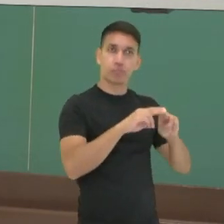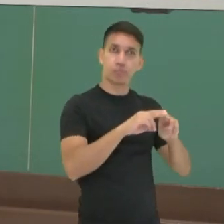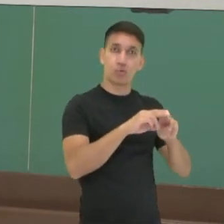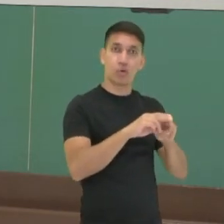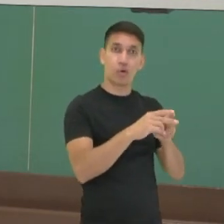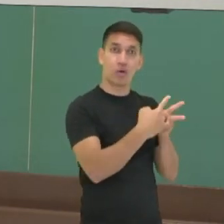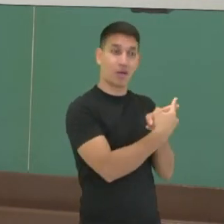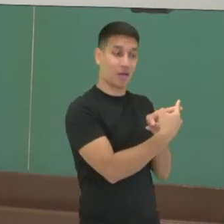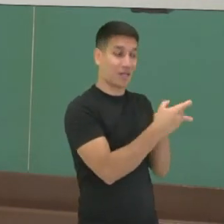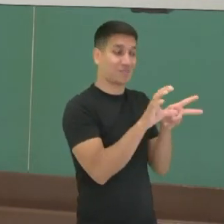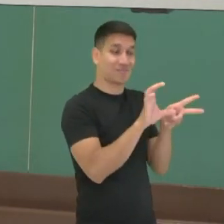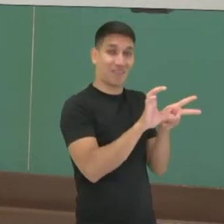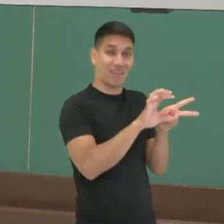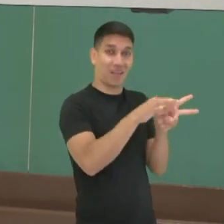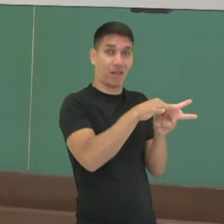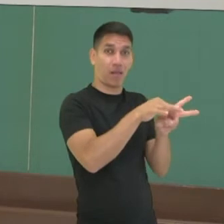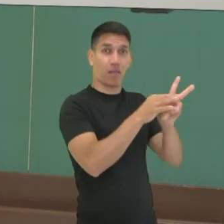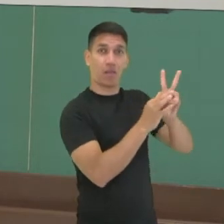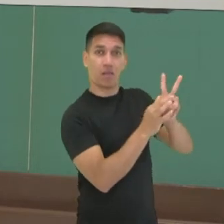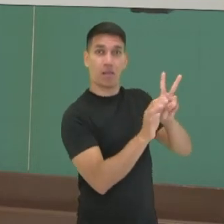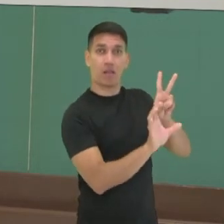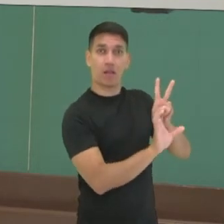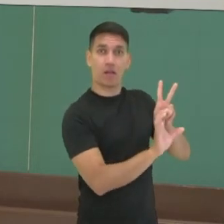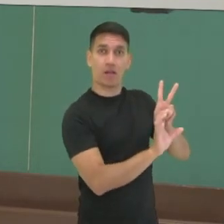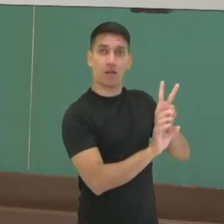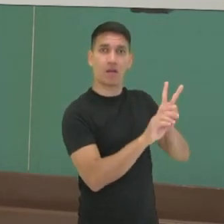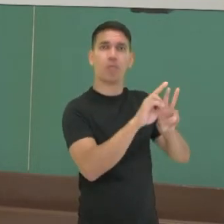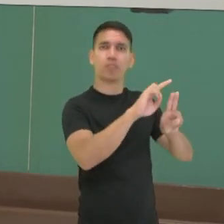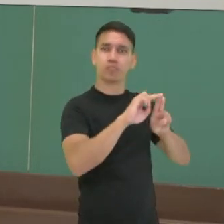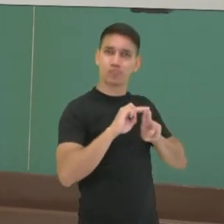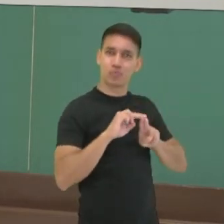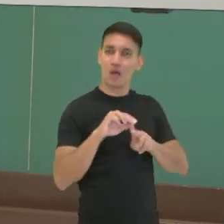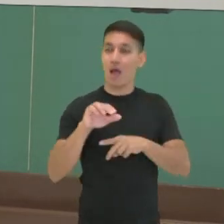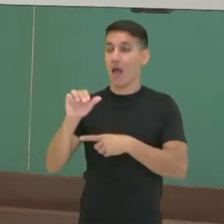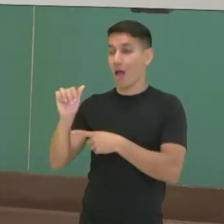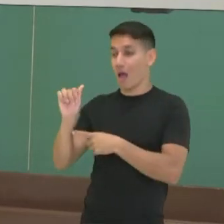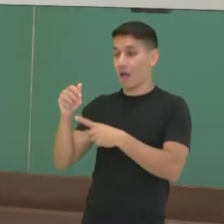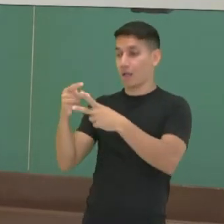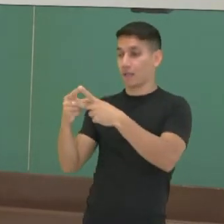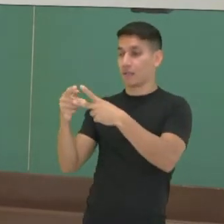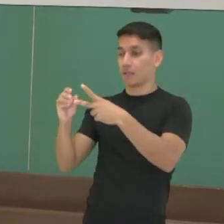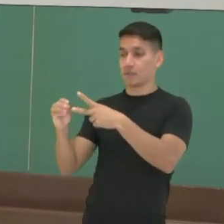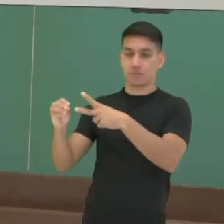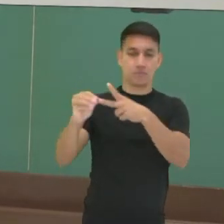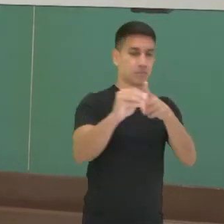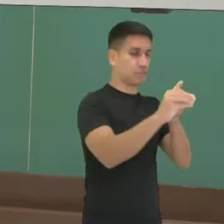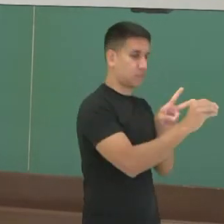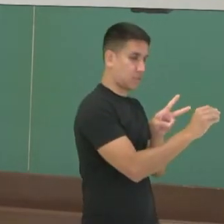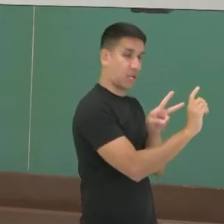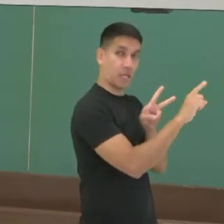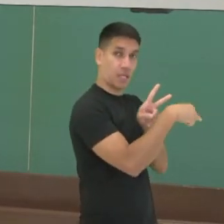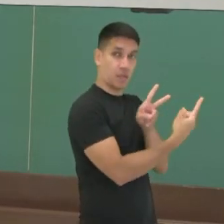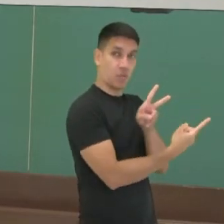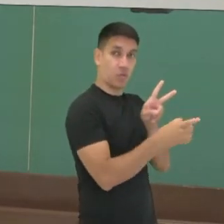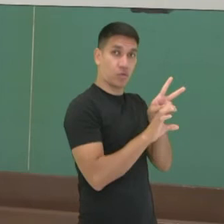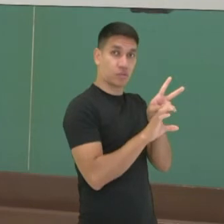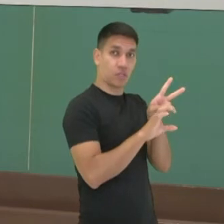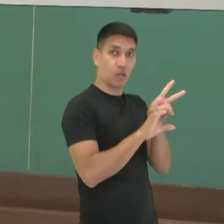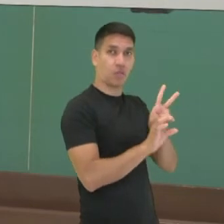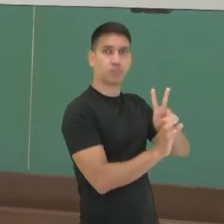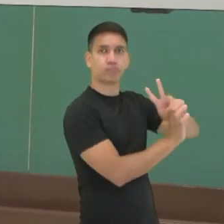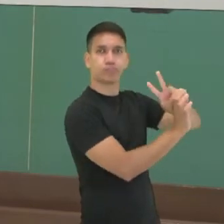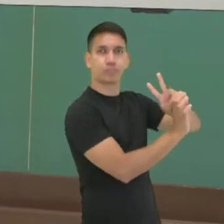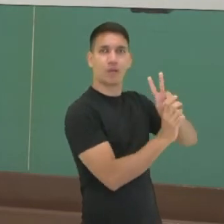embaixo. Eu rodei. O A primeiro transladou e depois o C rodou. Então, na mesma figura,